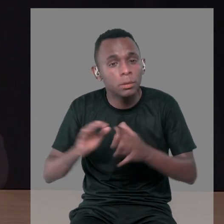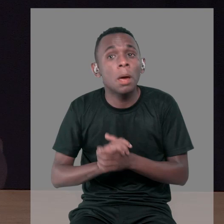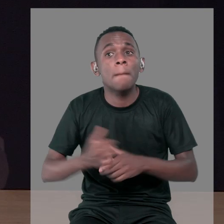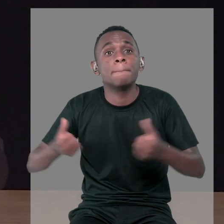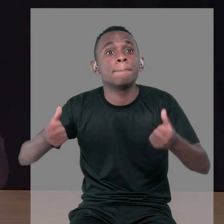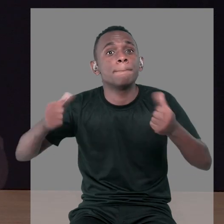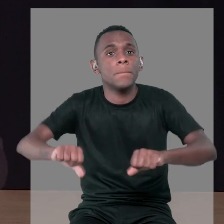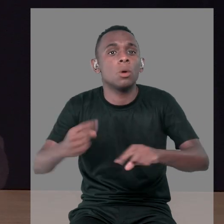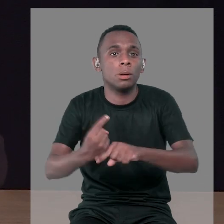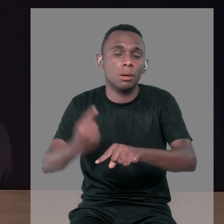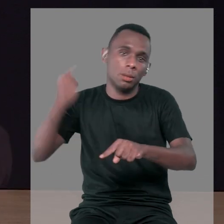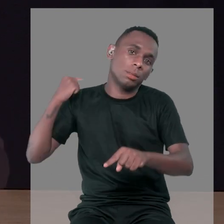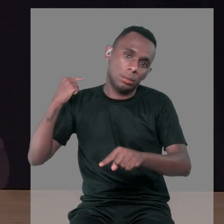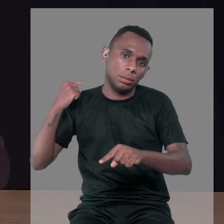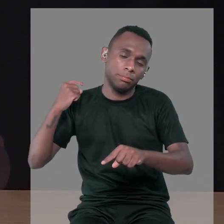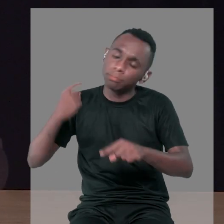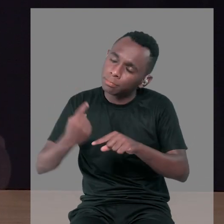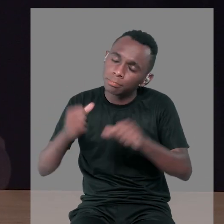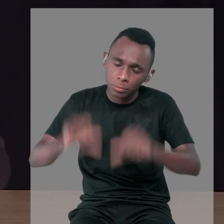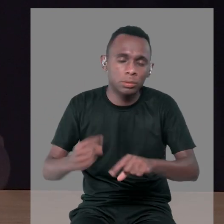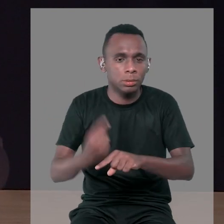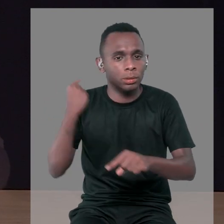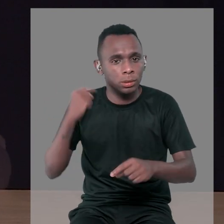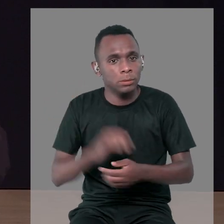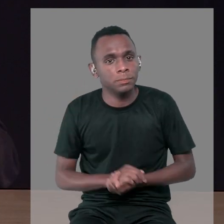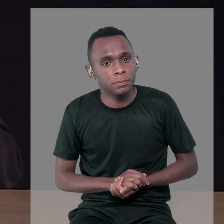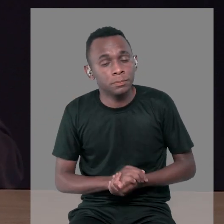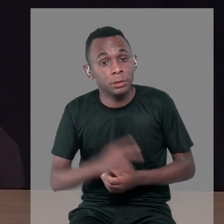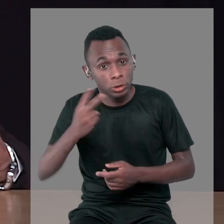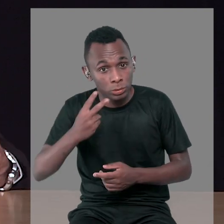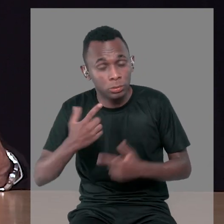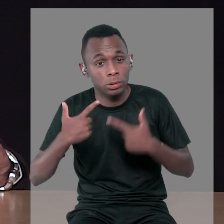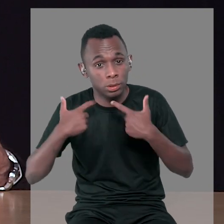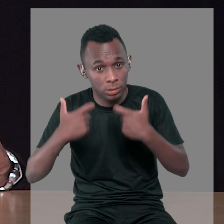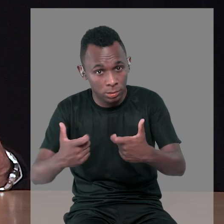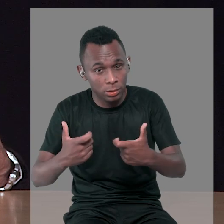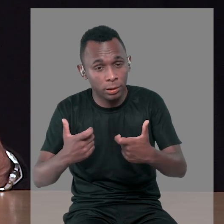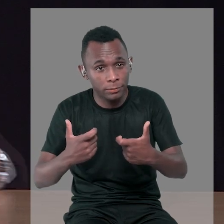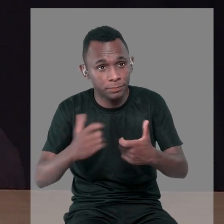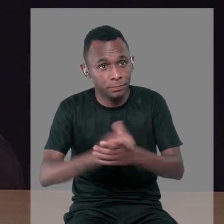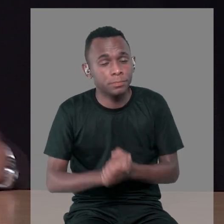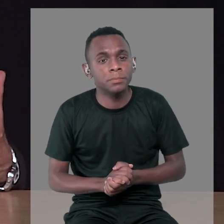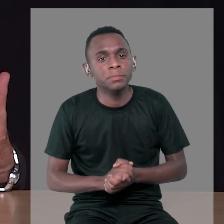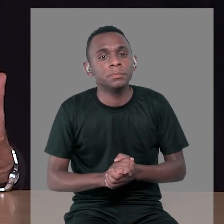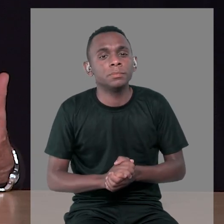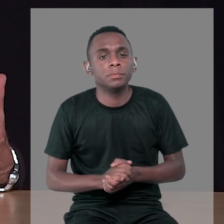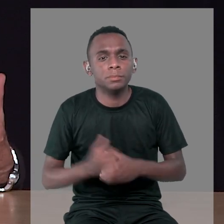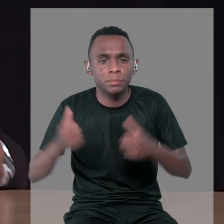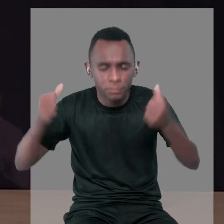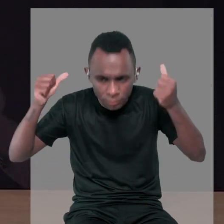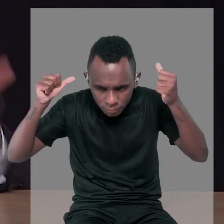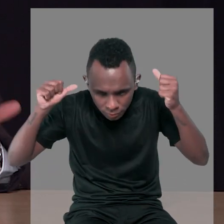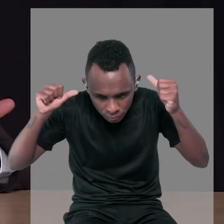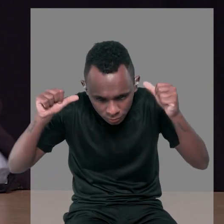pior. A Segunda Guerra Mundial, né, jogou tudo por terra. Não só o direito